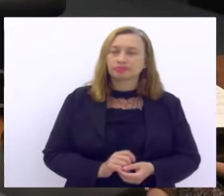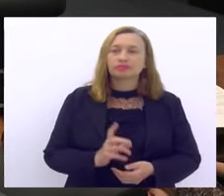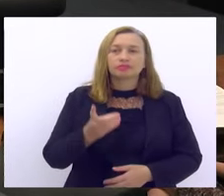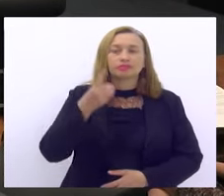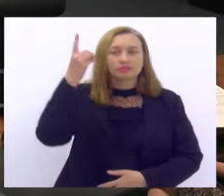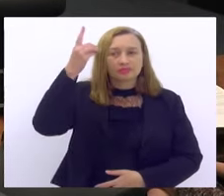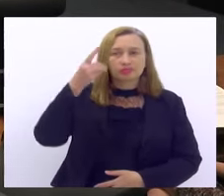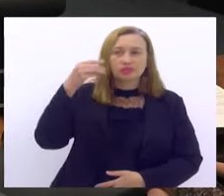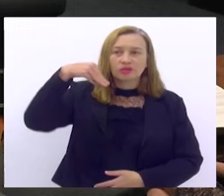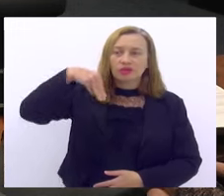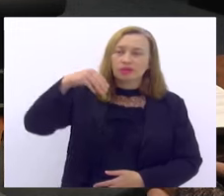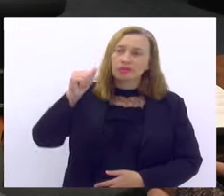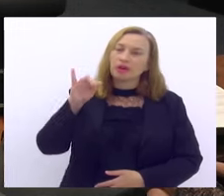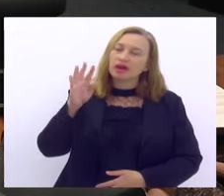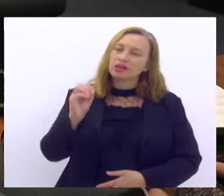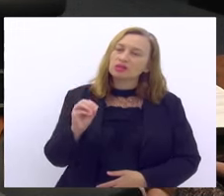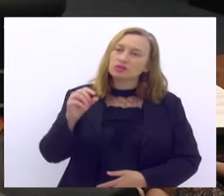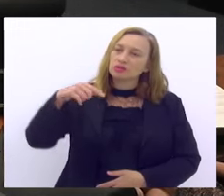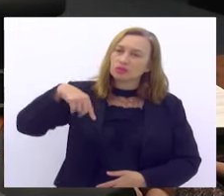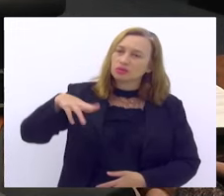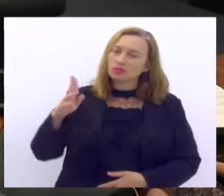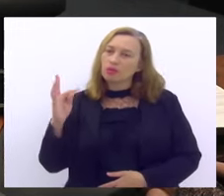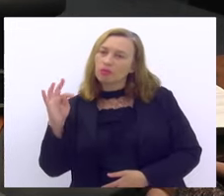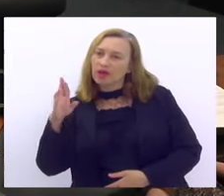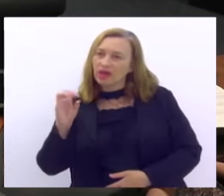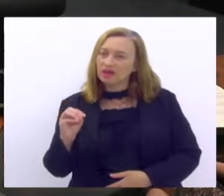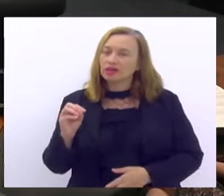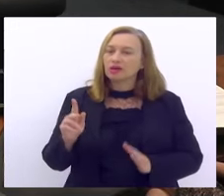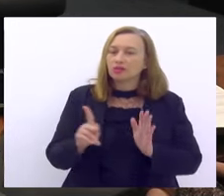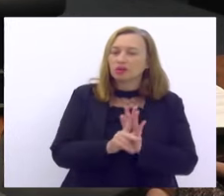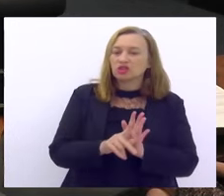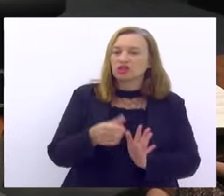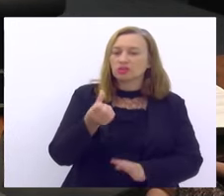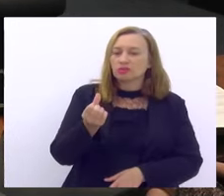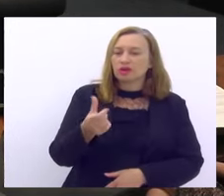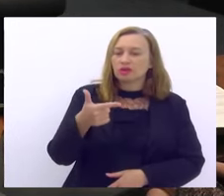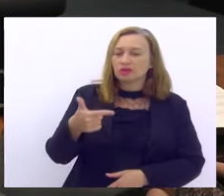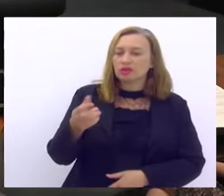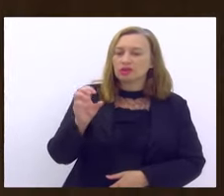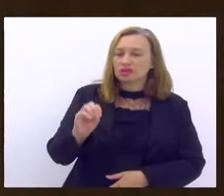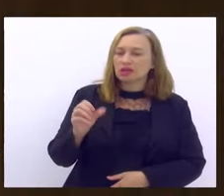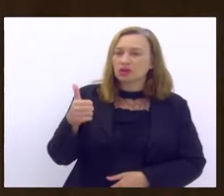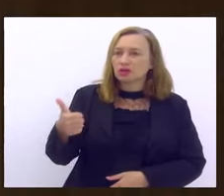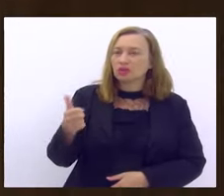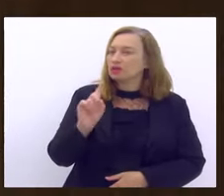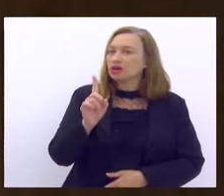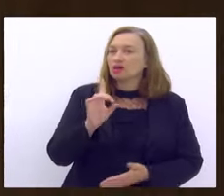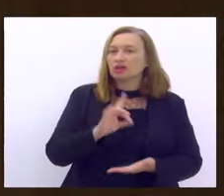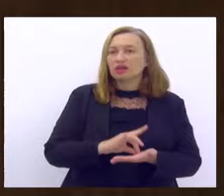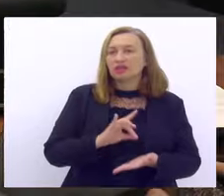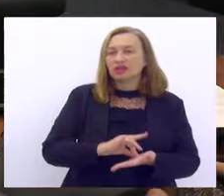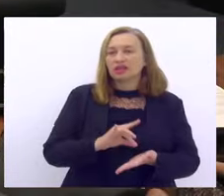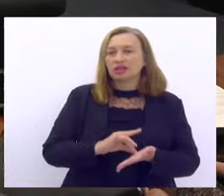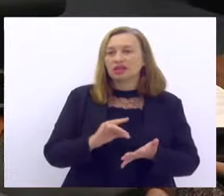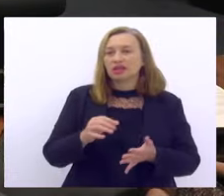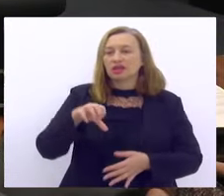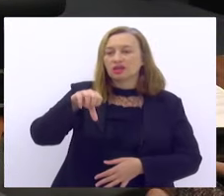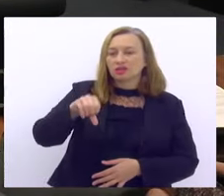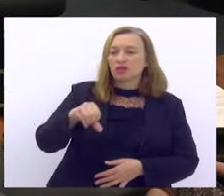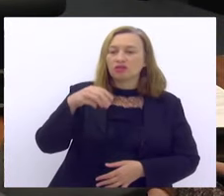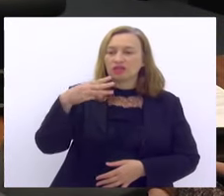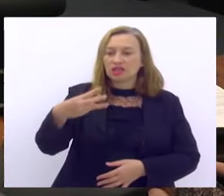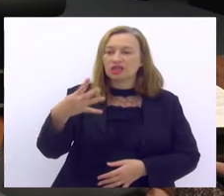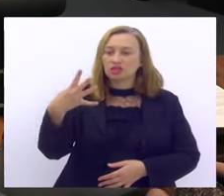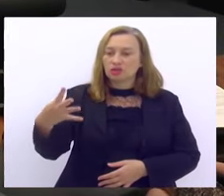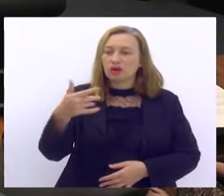Deputado Márcio Gualberto, declaração de voto no projeto 6201. Não, na verdade, declaração de voto no projeto